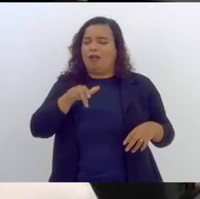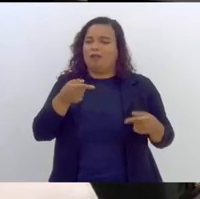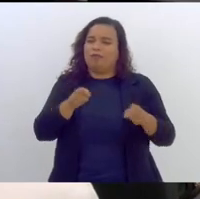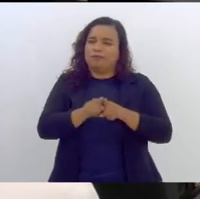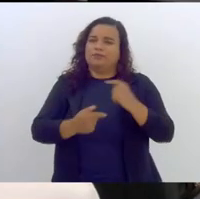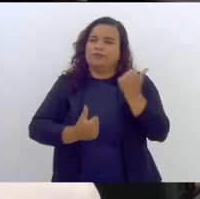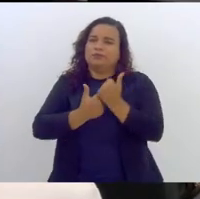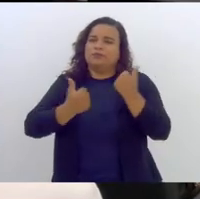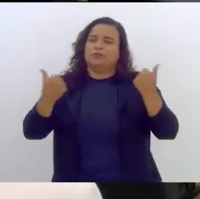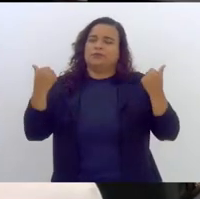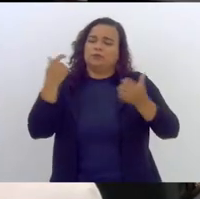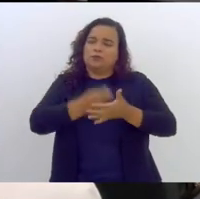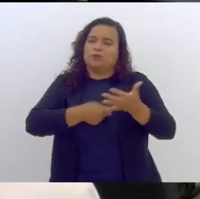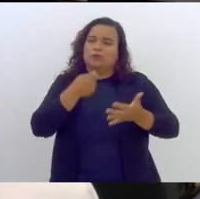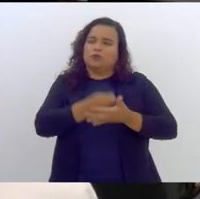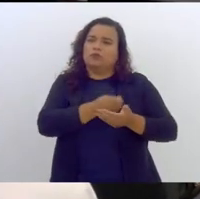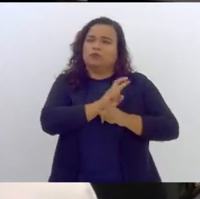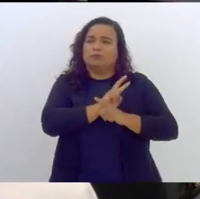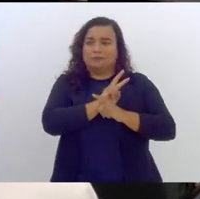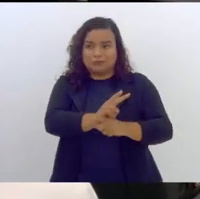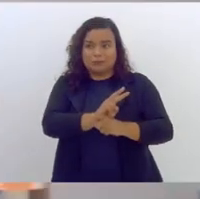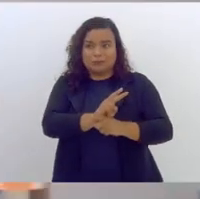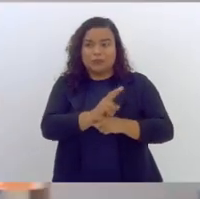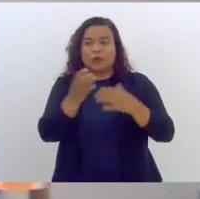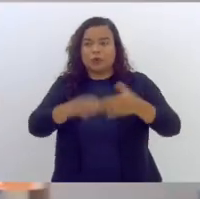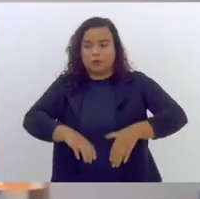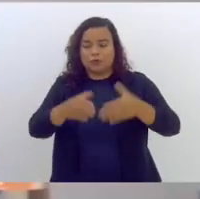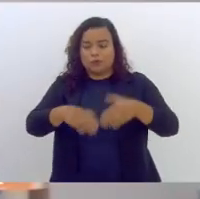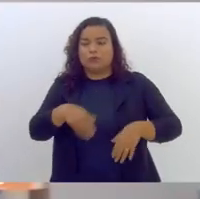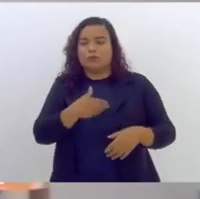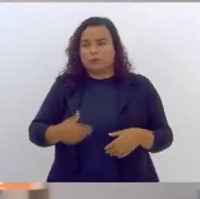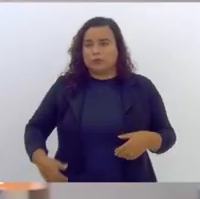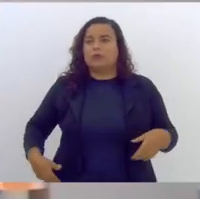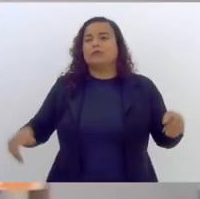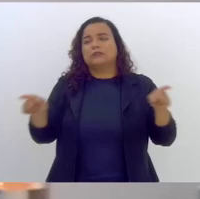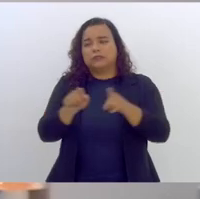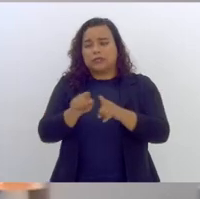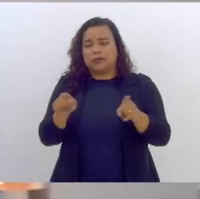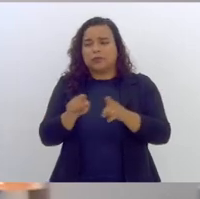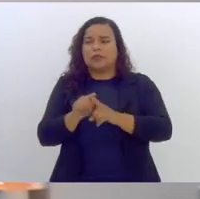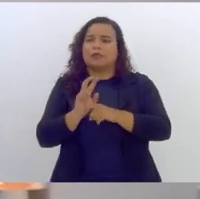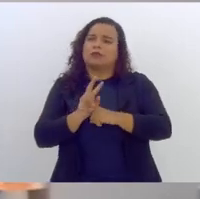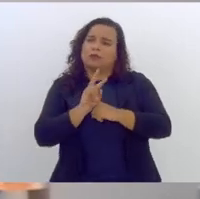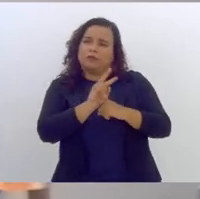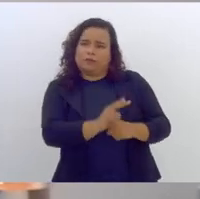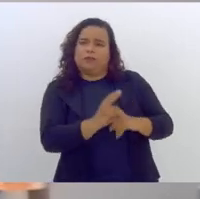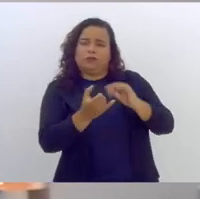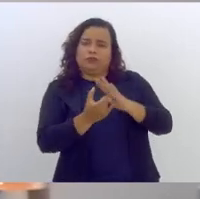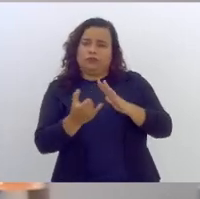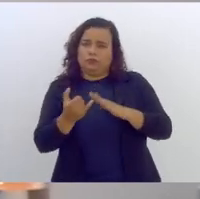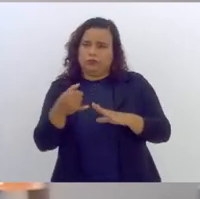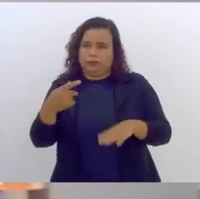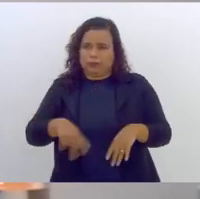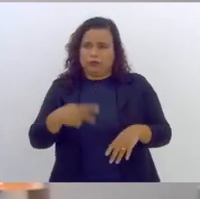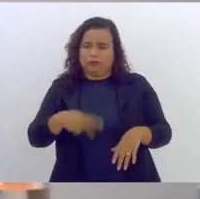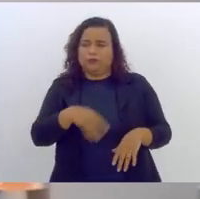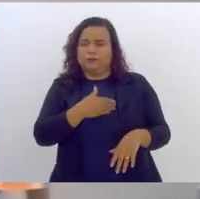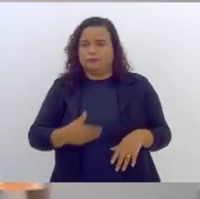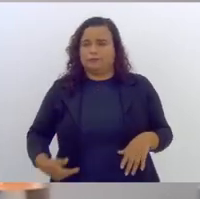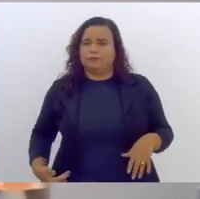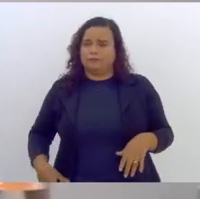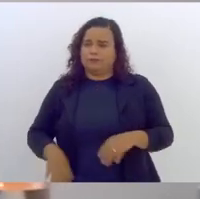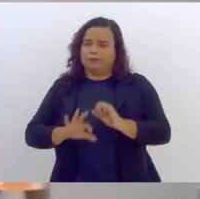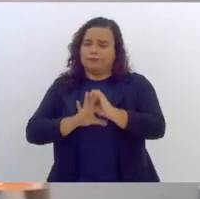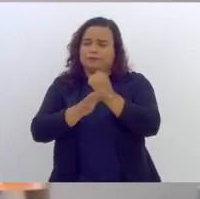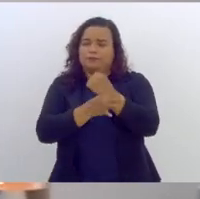em defesa não somente dois concursos públicos como também das instituições de Segurança Pública assim